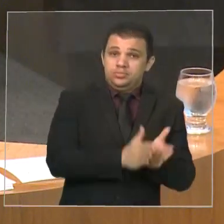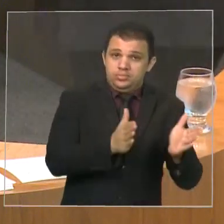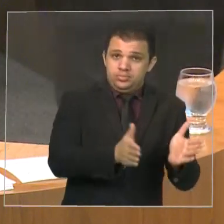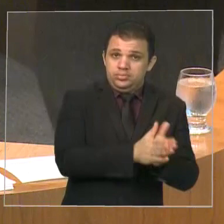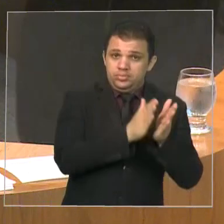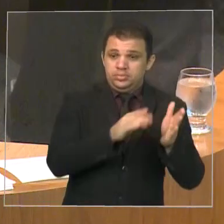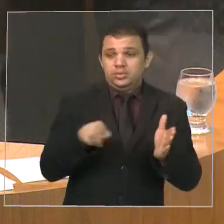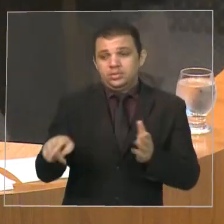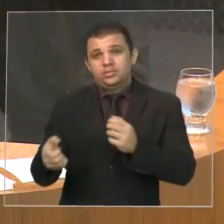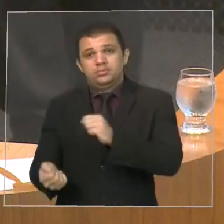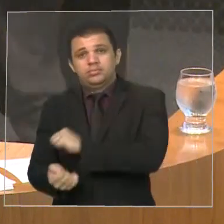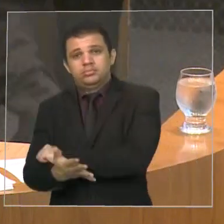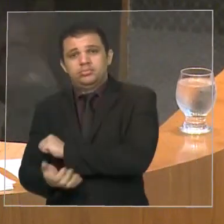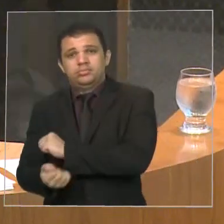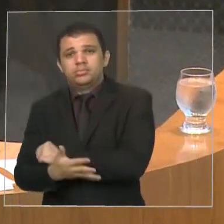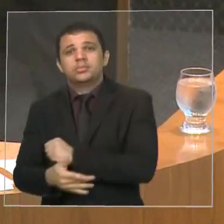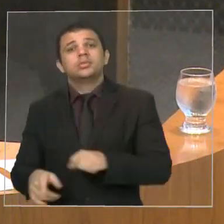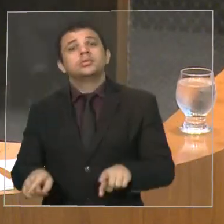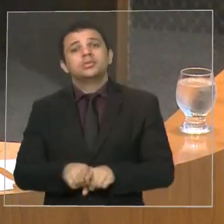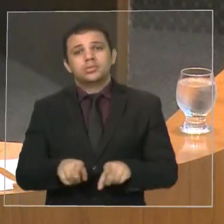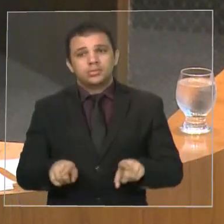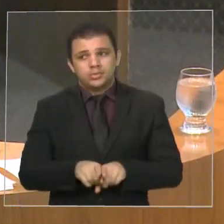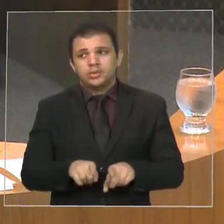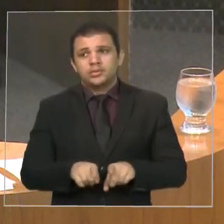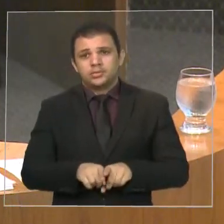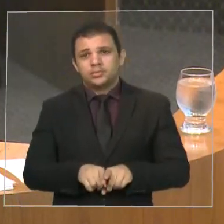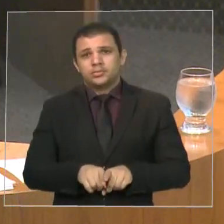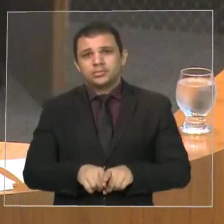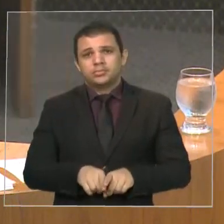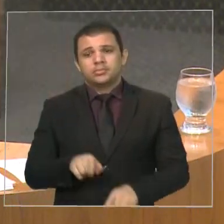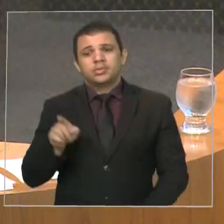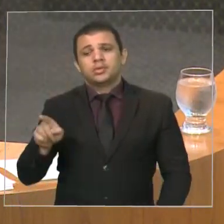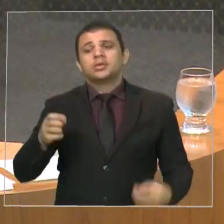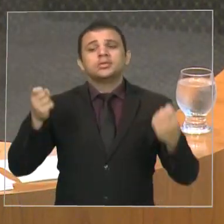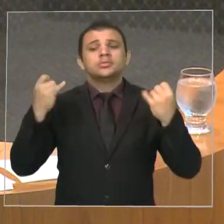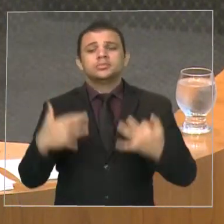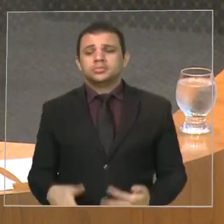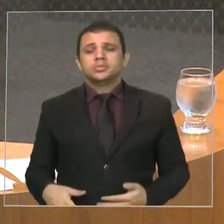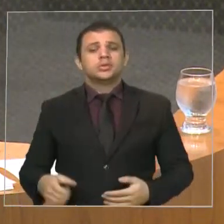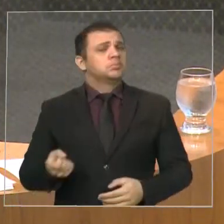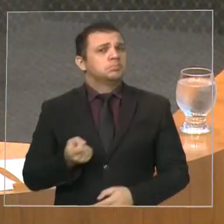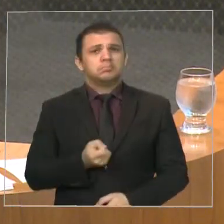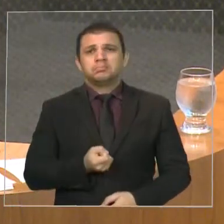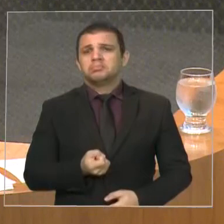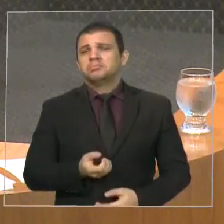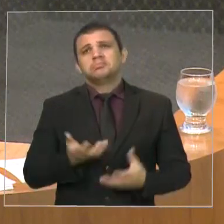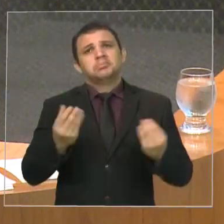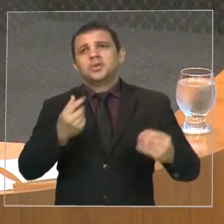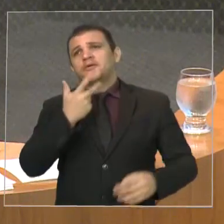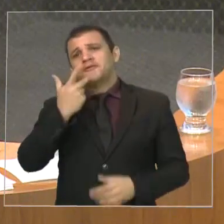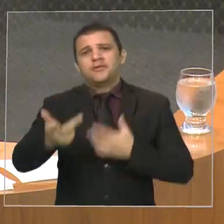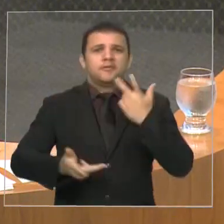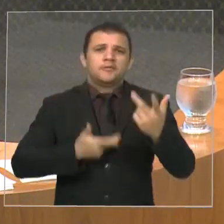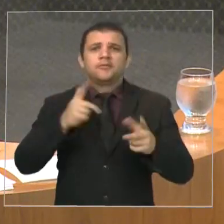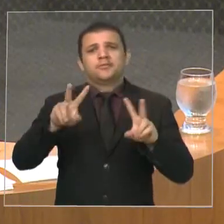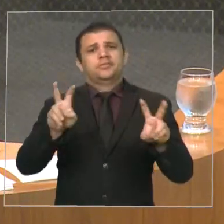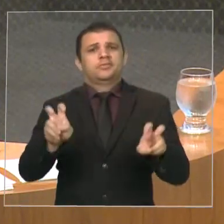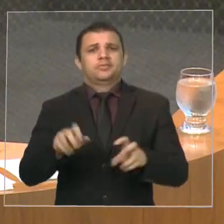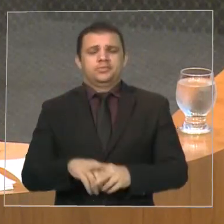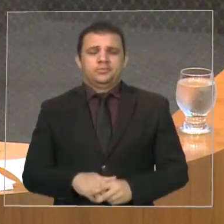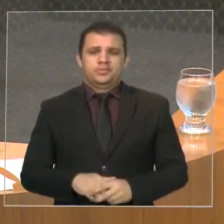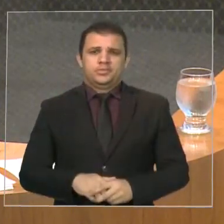a corrupção. Né? Ele já falou isso quantas vezes? E a corrupção, eu acho que